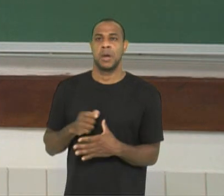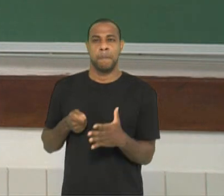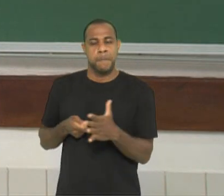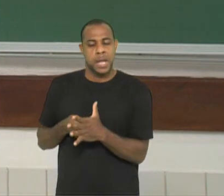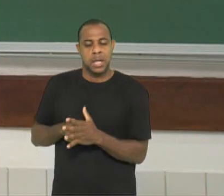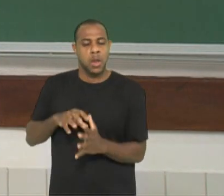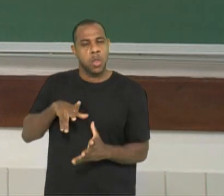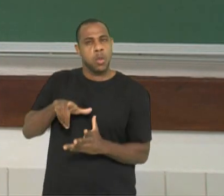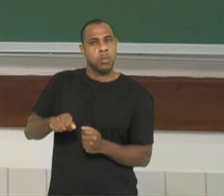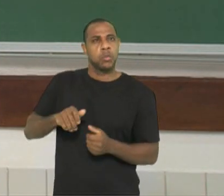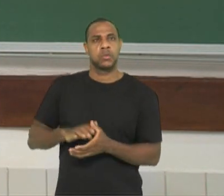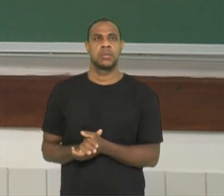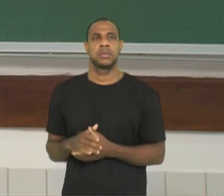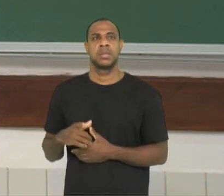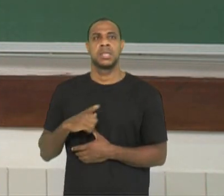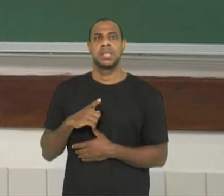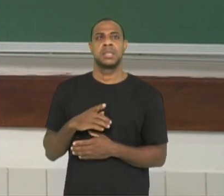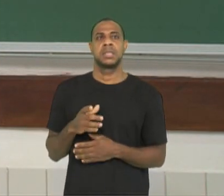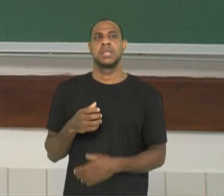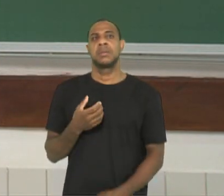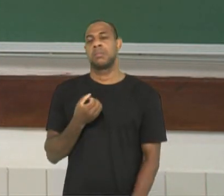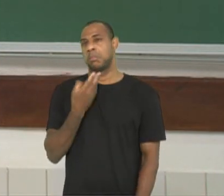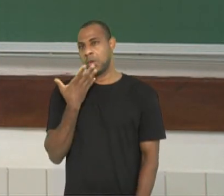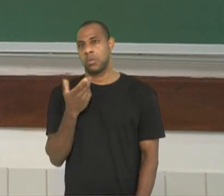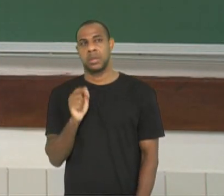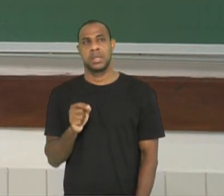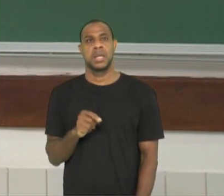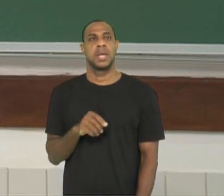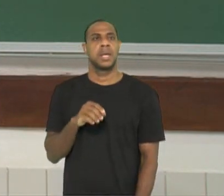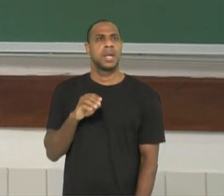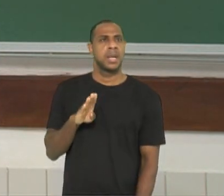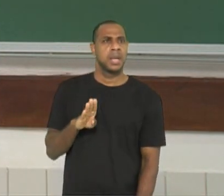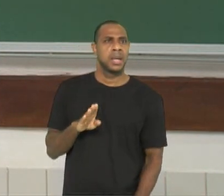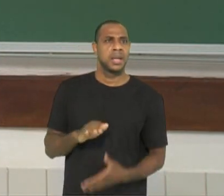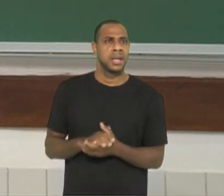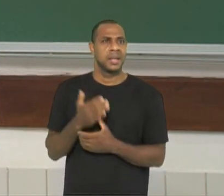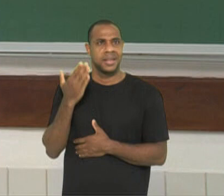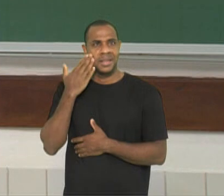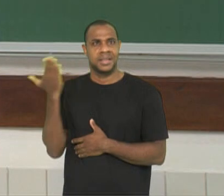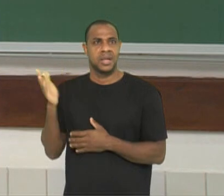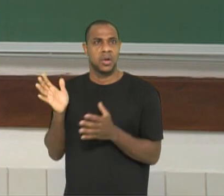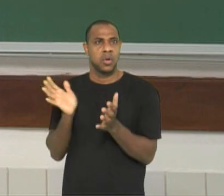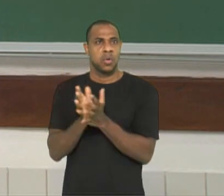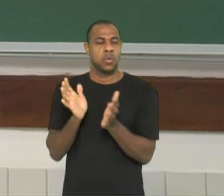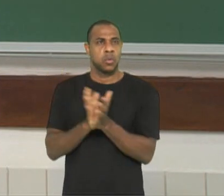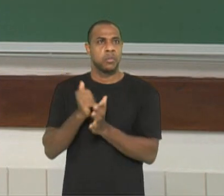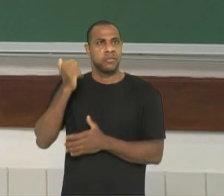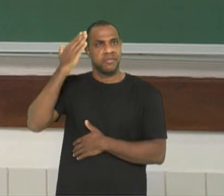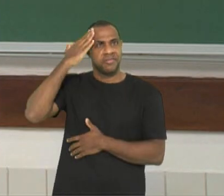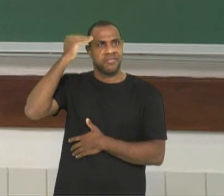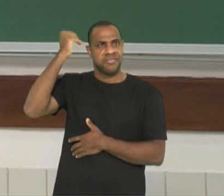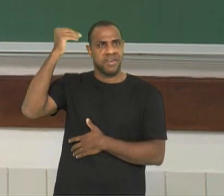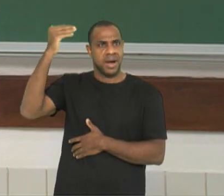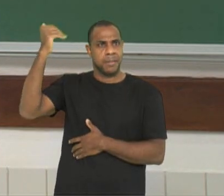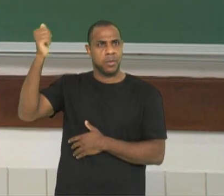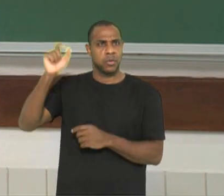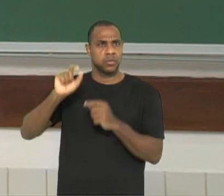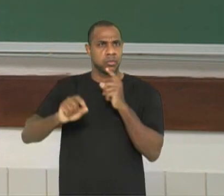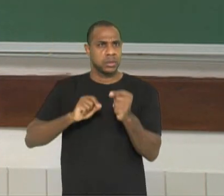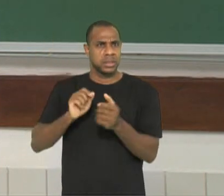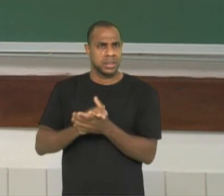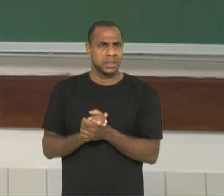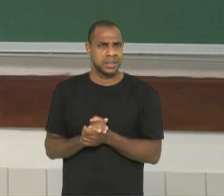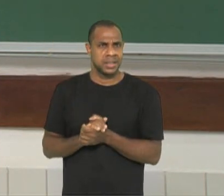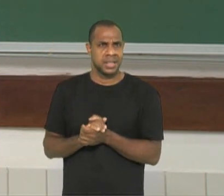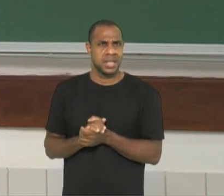Nós temos, por um lado bom, Beatles, 183 milhões de discos vendidos. Então ele foi um fenômeno, foi a banda